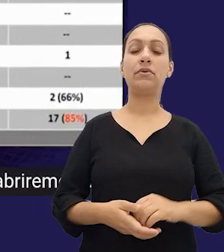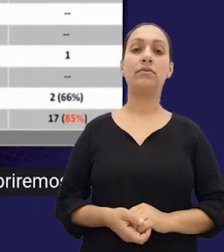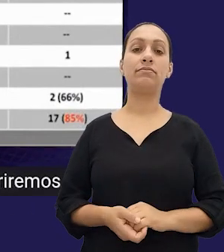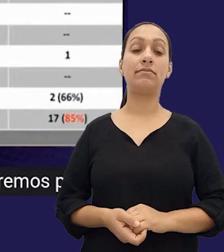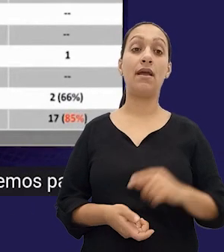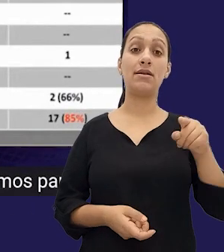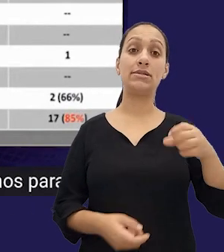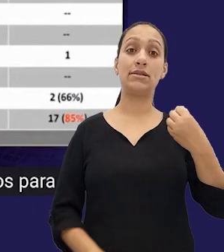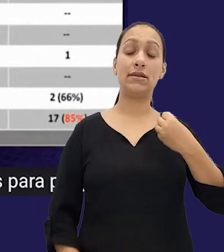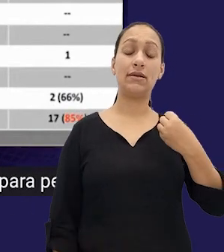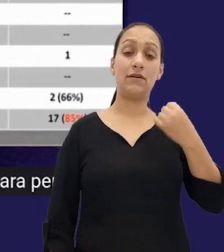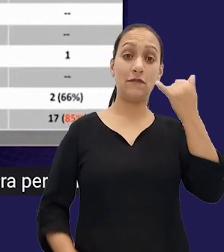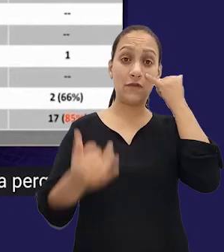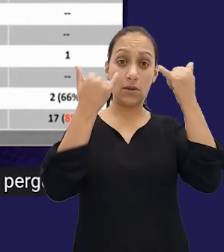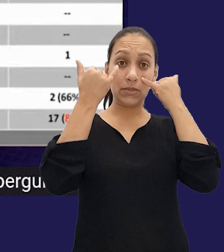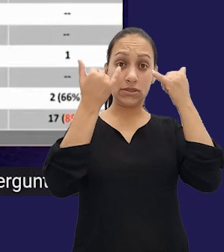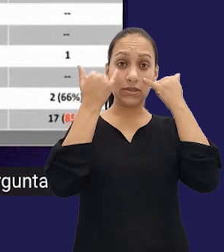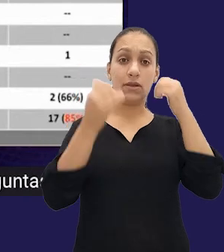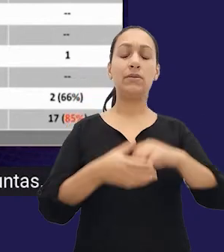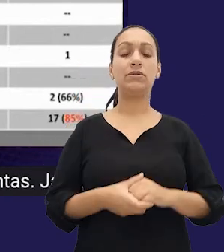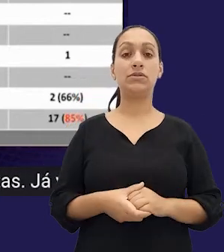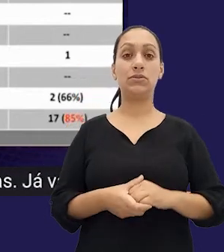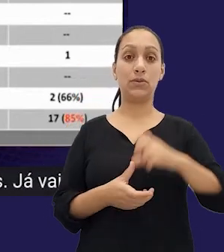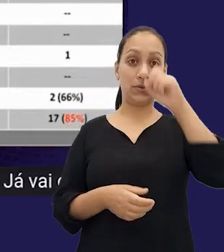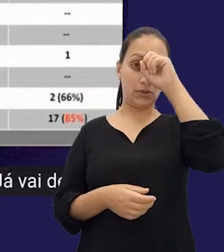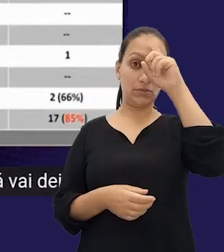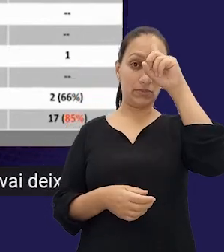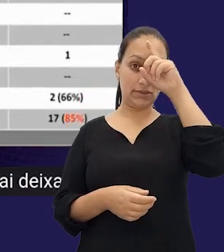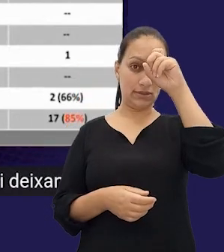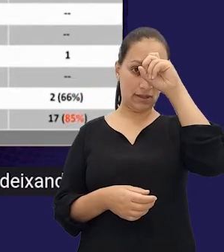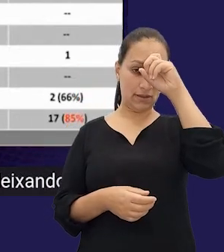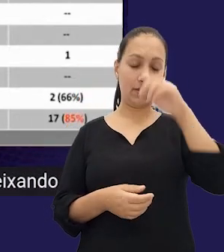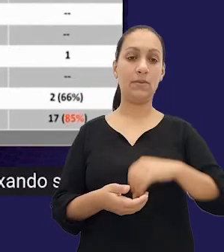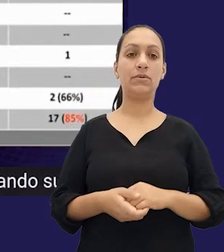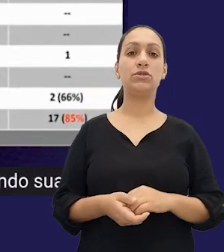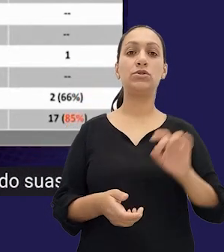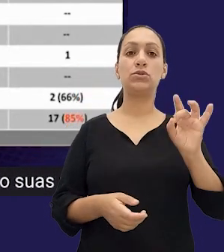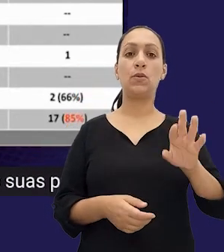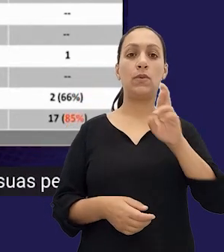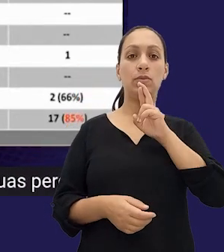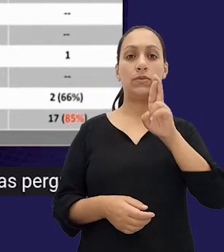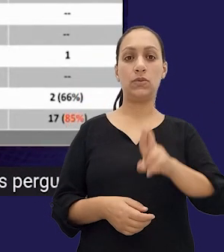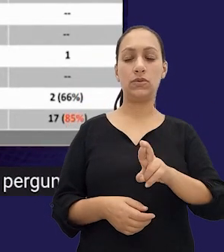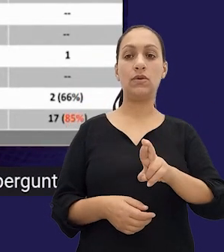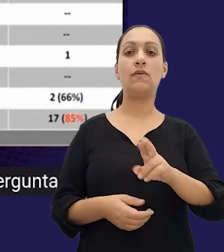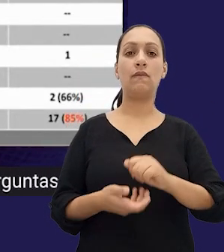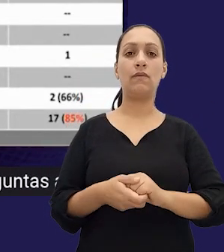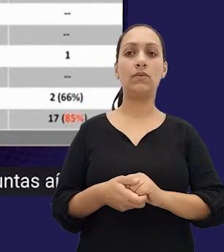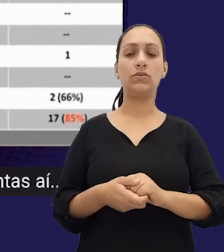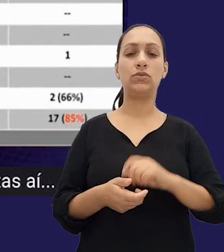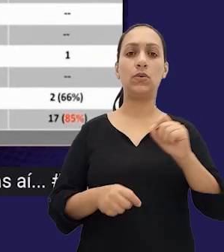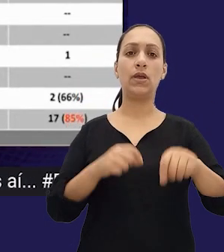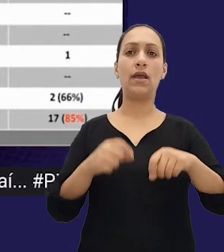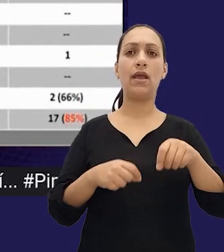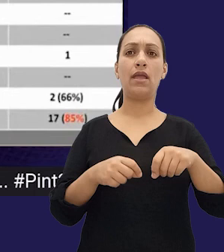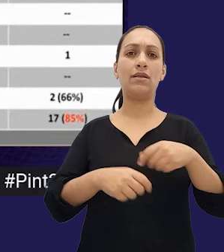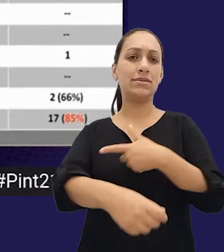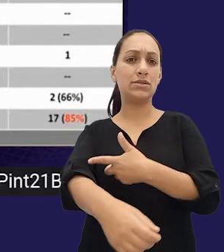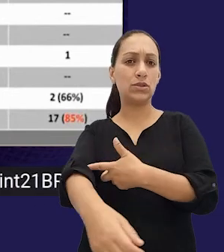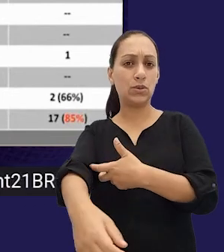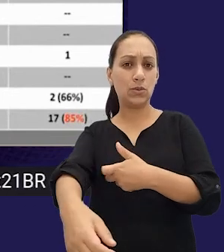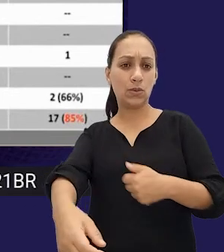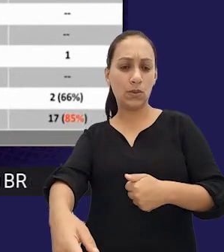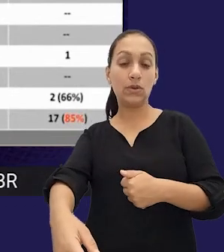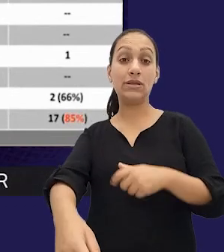São dados do Centro Hospitalar Evandro Chagas, tá? Só dos resultados das hemoculturas, ou seja, das culturas de material sanguíneo de pacientes